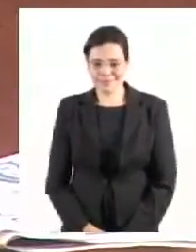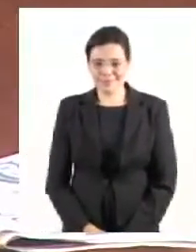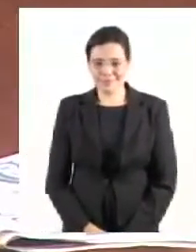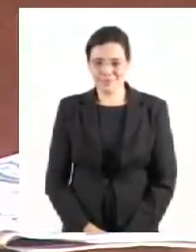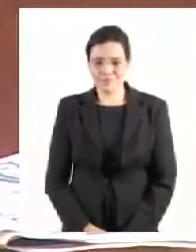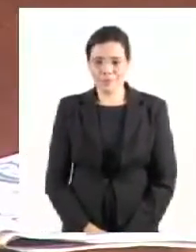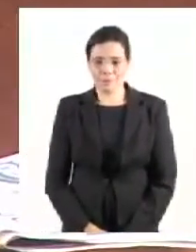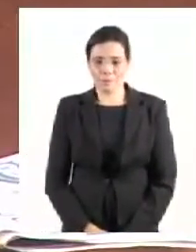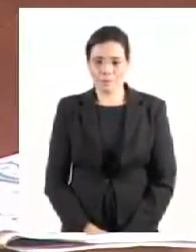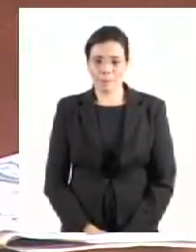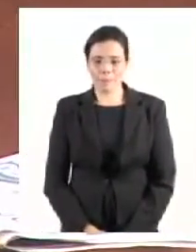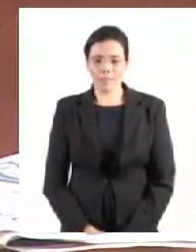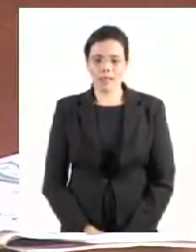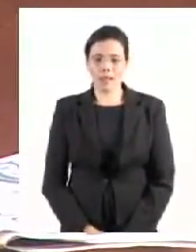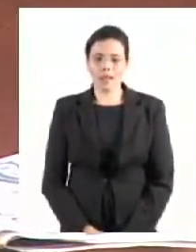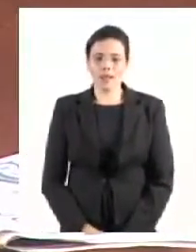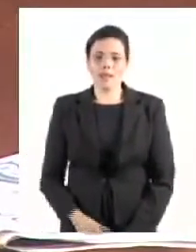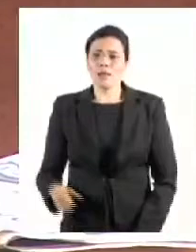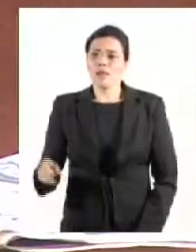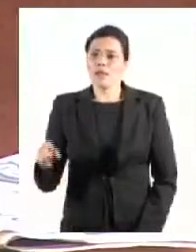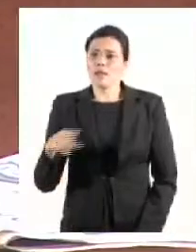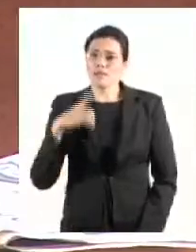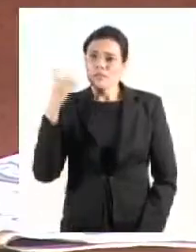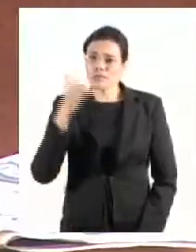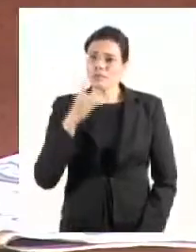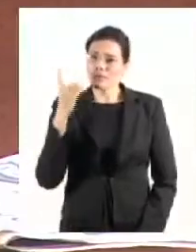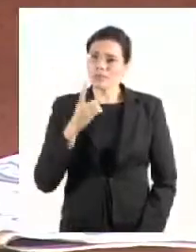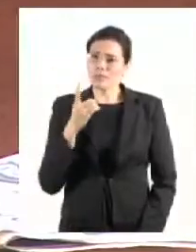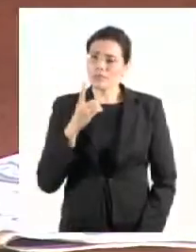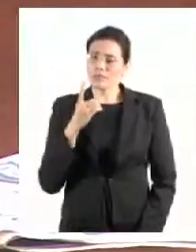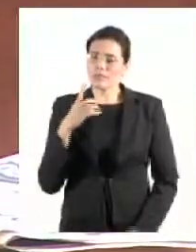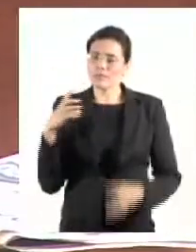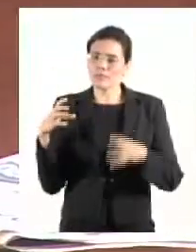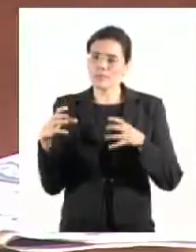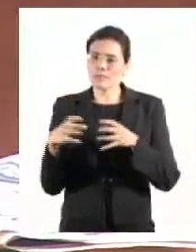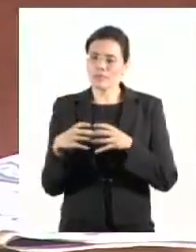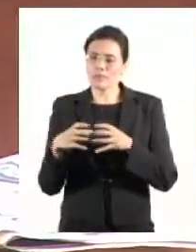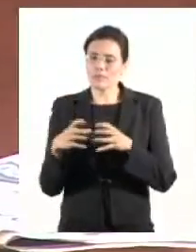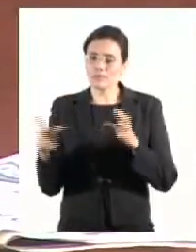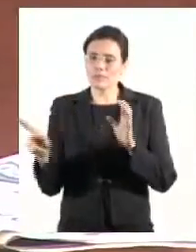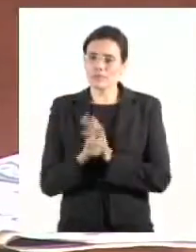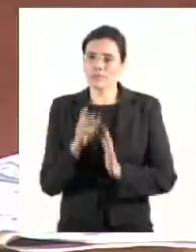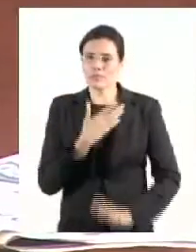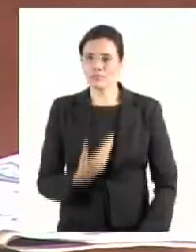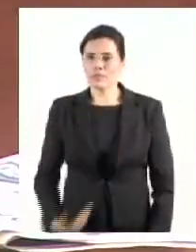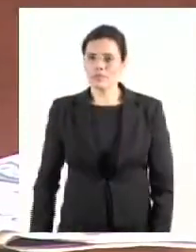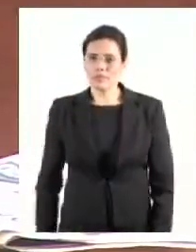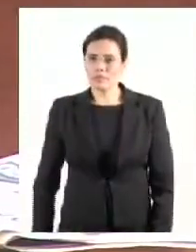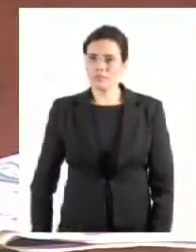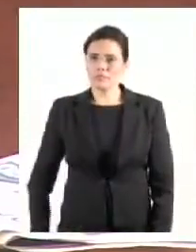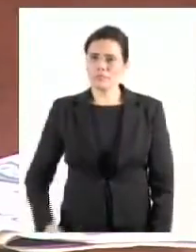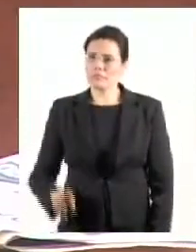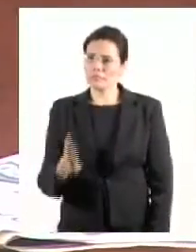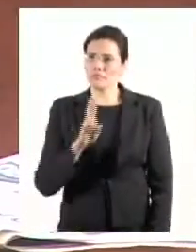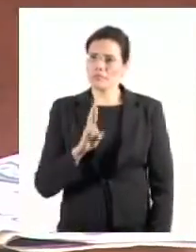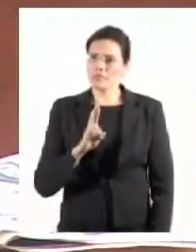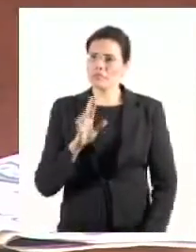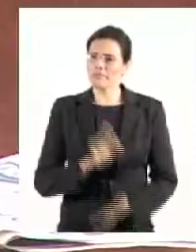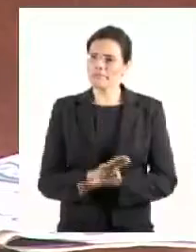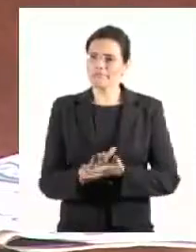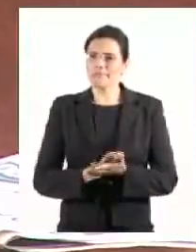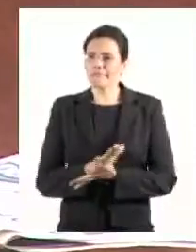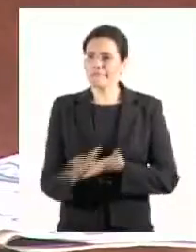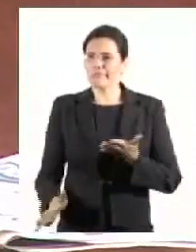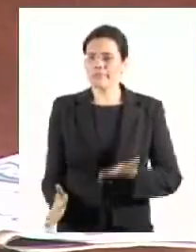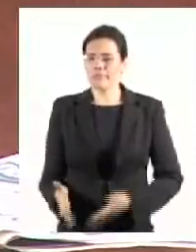nenhum deputado nesta casa da base do governo sobe nesta tribuna, deputado Humberto, para defender esta